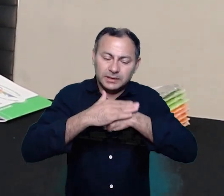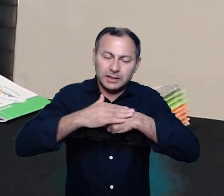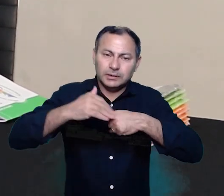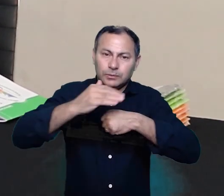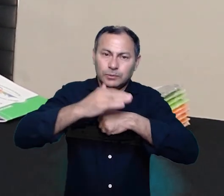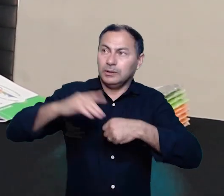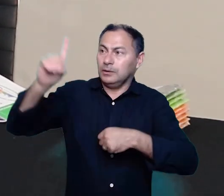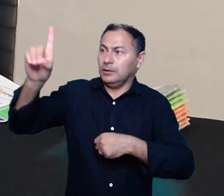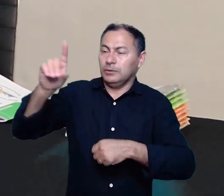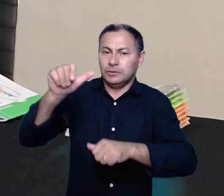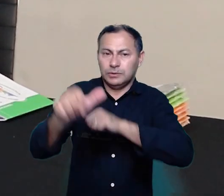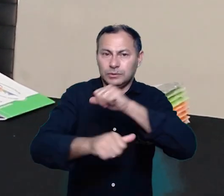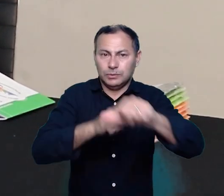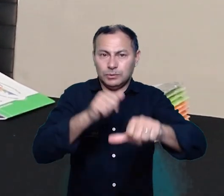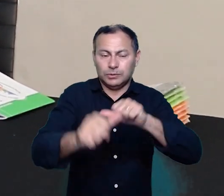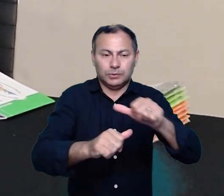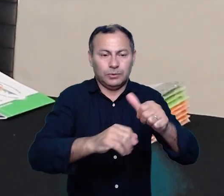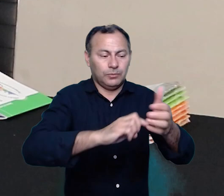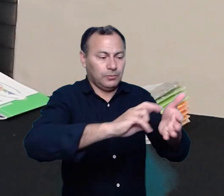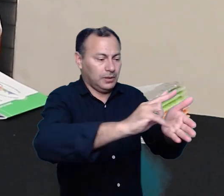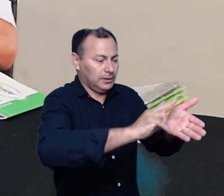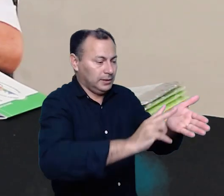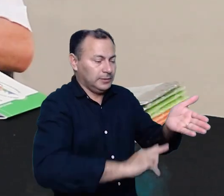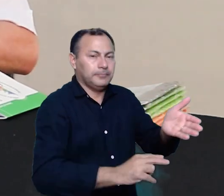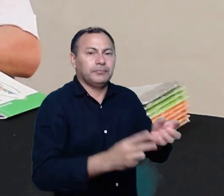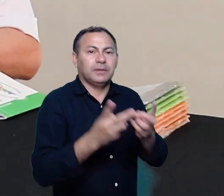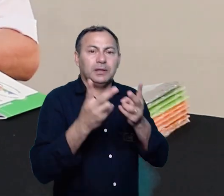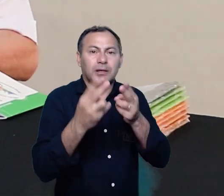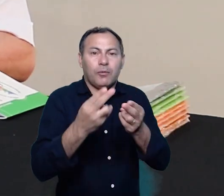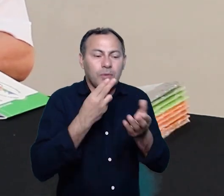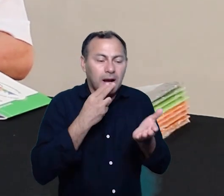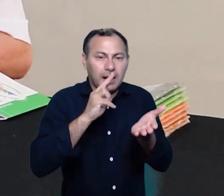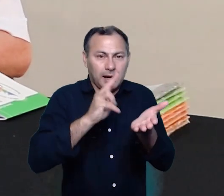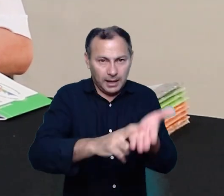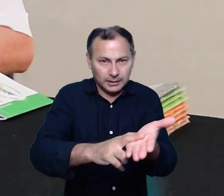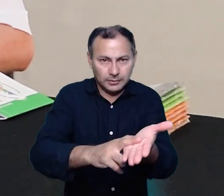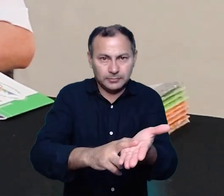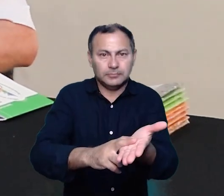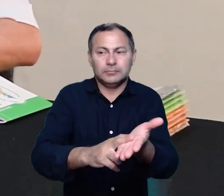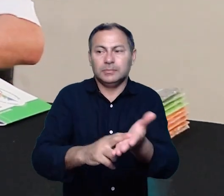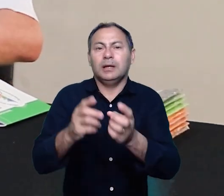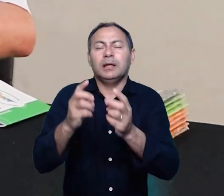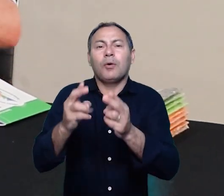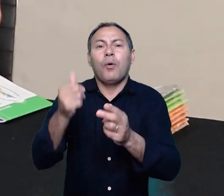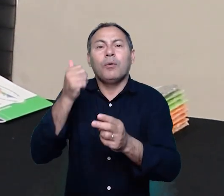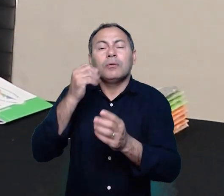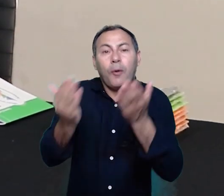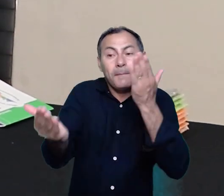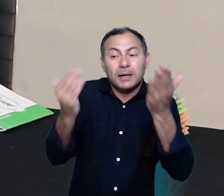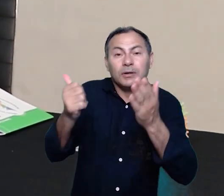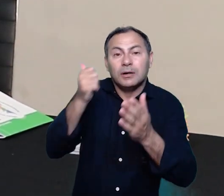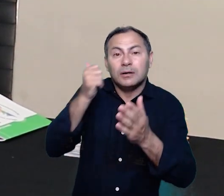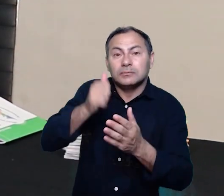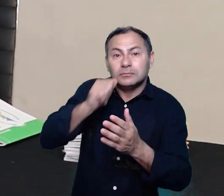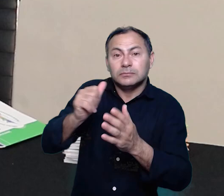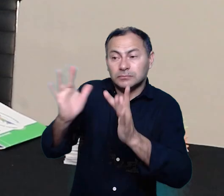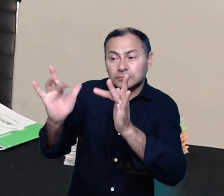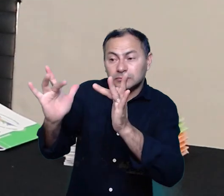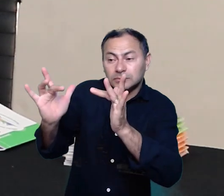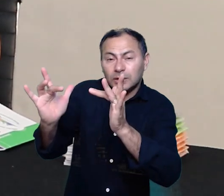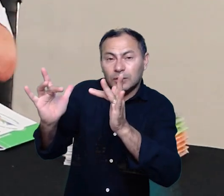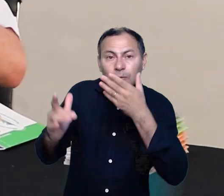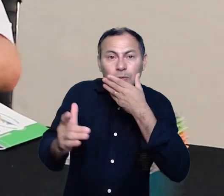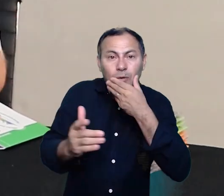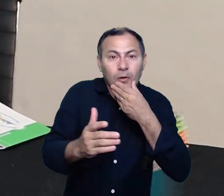ternura de Deus que se tornou letra, como uma carta. A namorada recebe a carta do